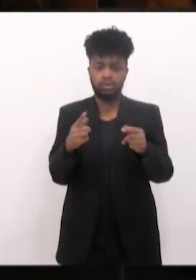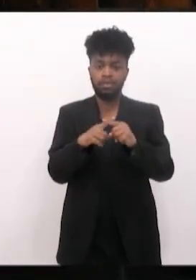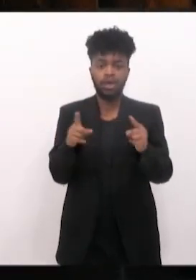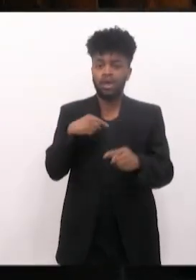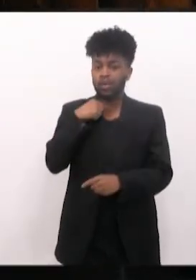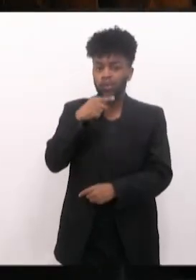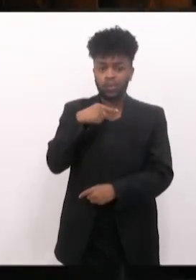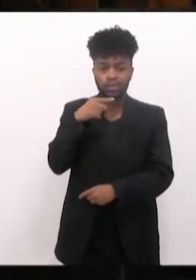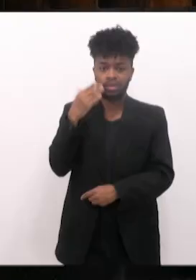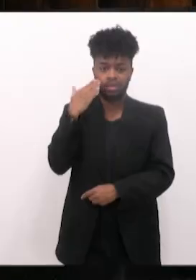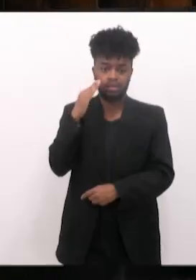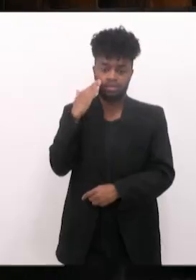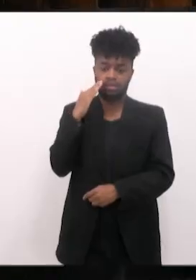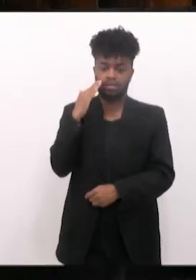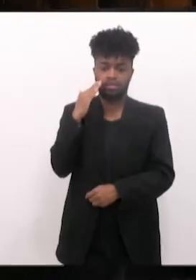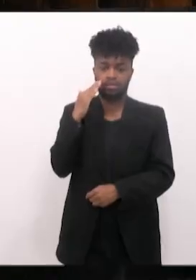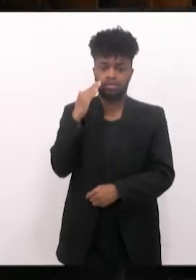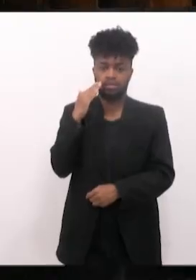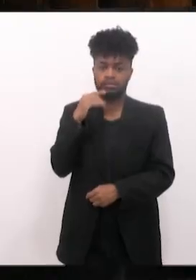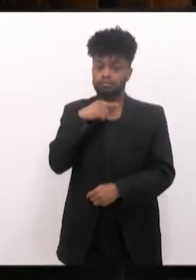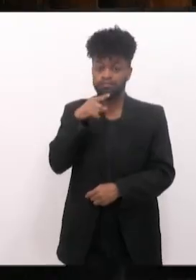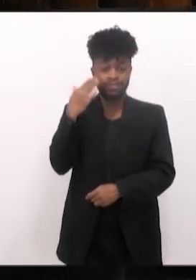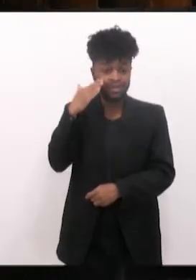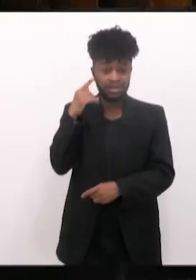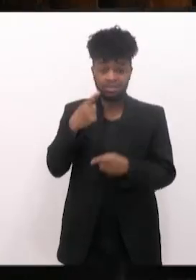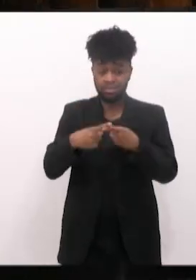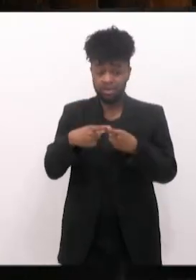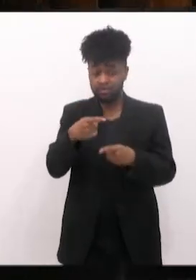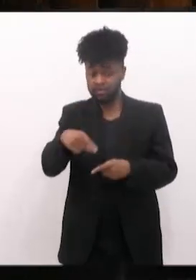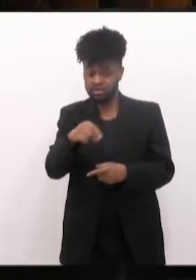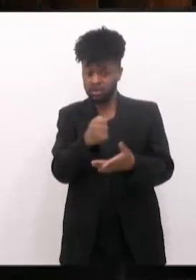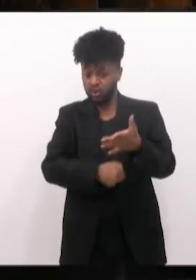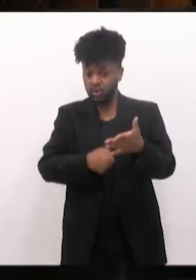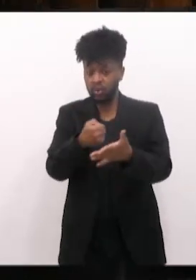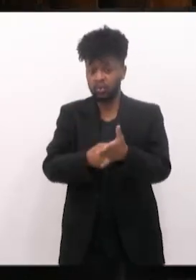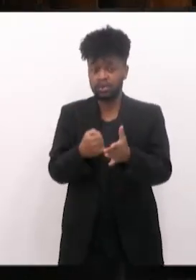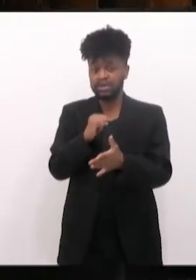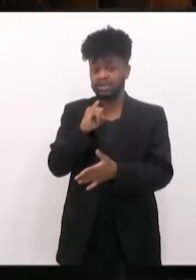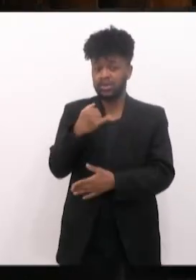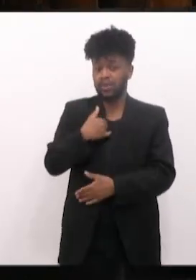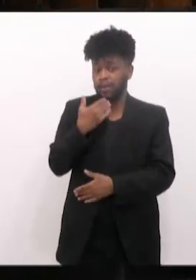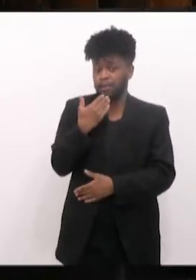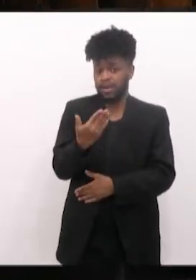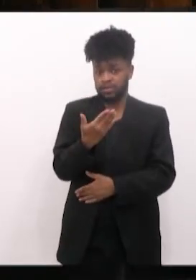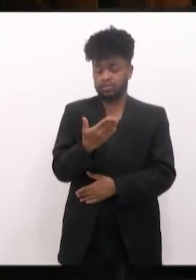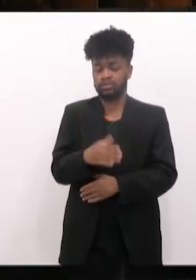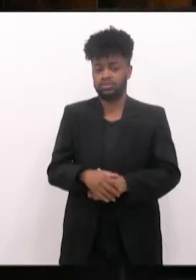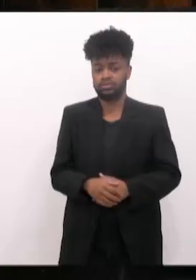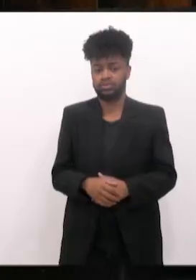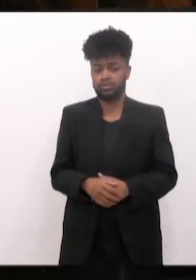consigo entender por que o senhor reluta tanto quando eu peço para o senhor bater.